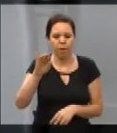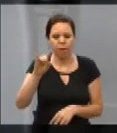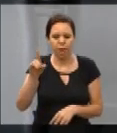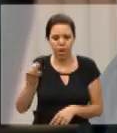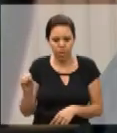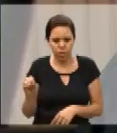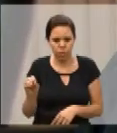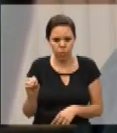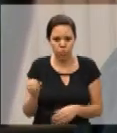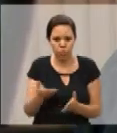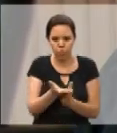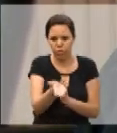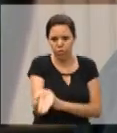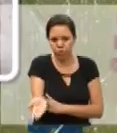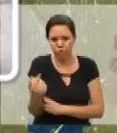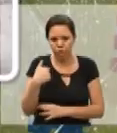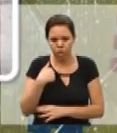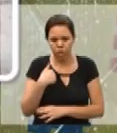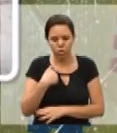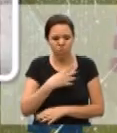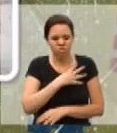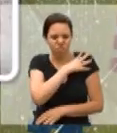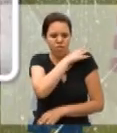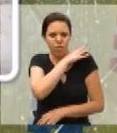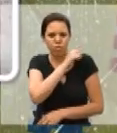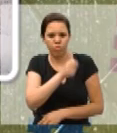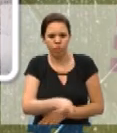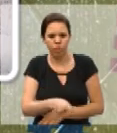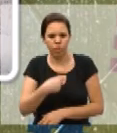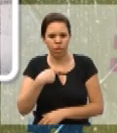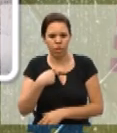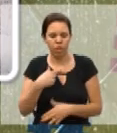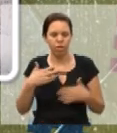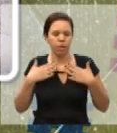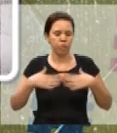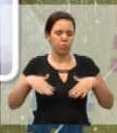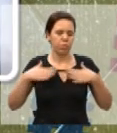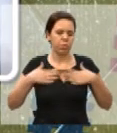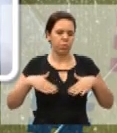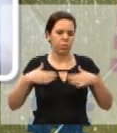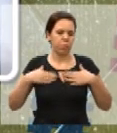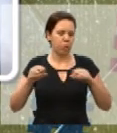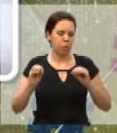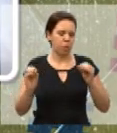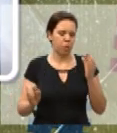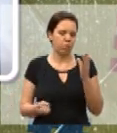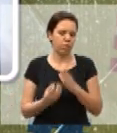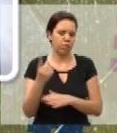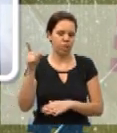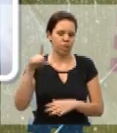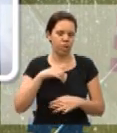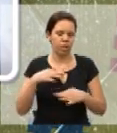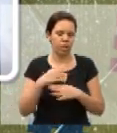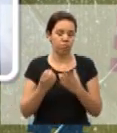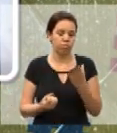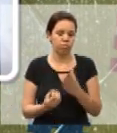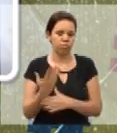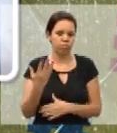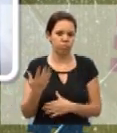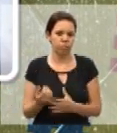nada acontece. Eu sou o delegado de lá, extremamente pacato, né, nada acontece, né? E de repente